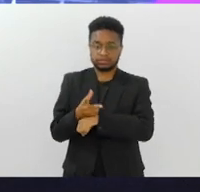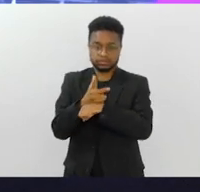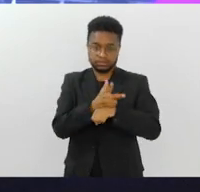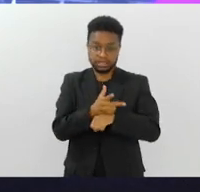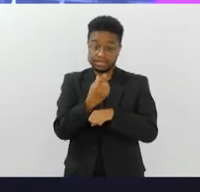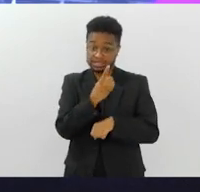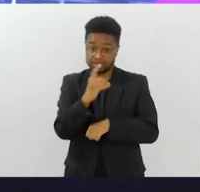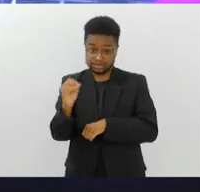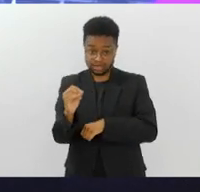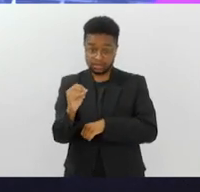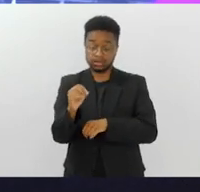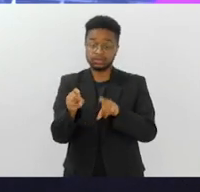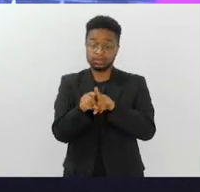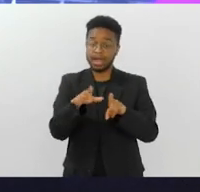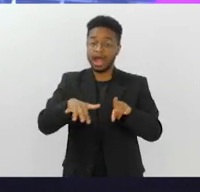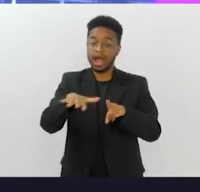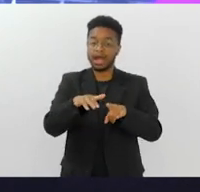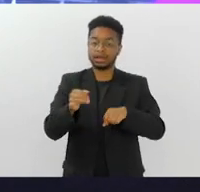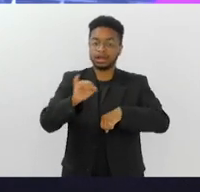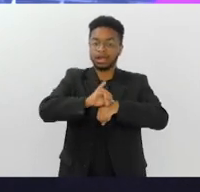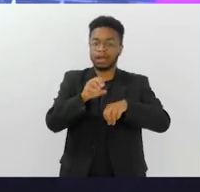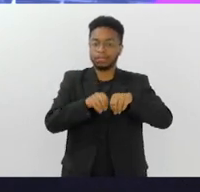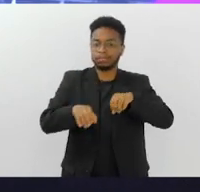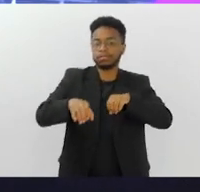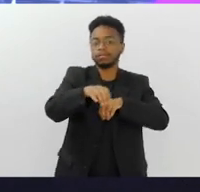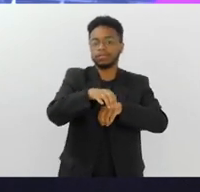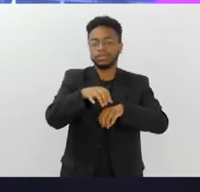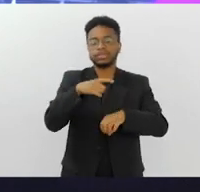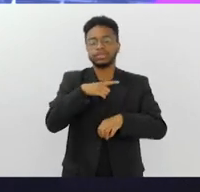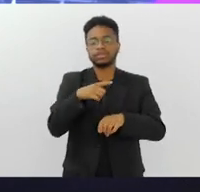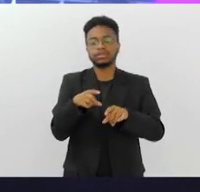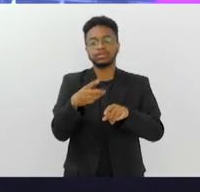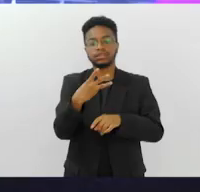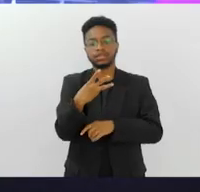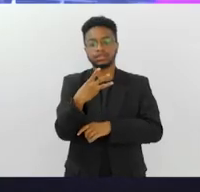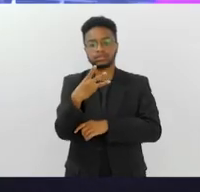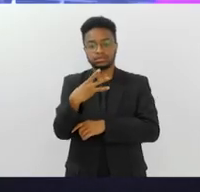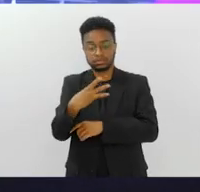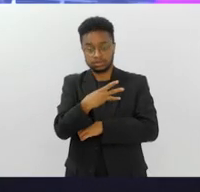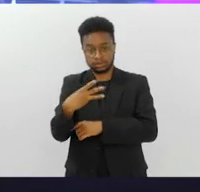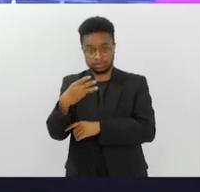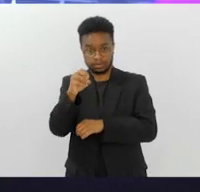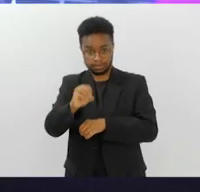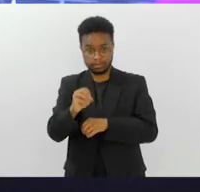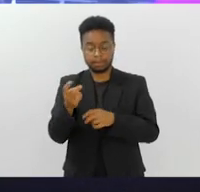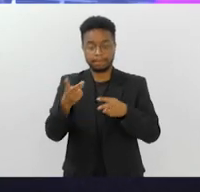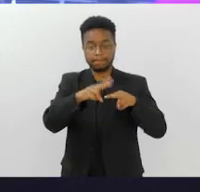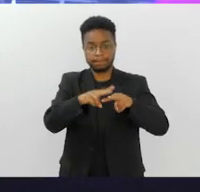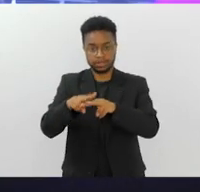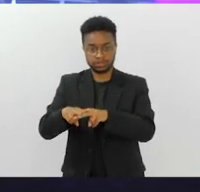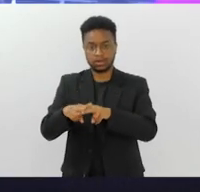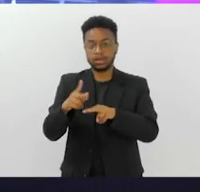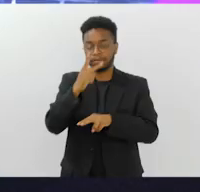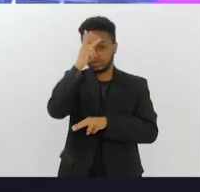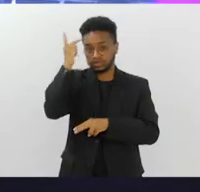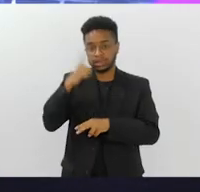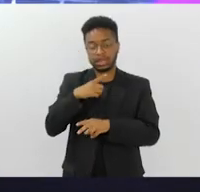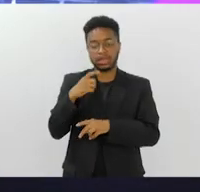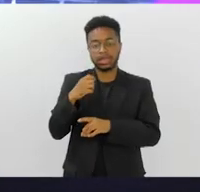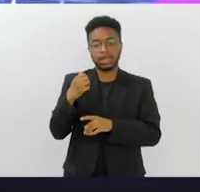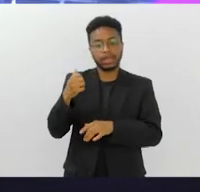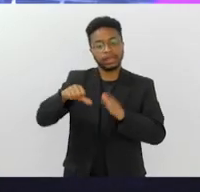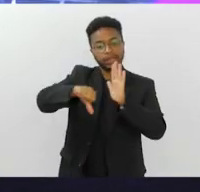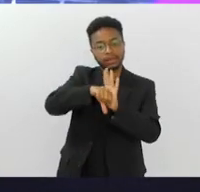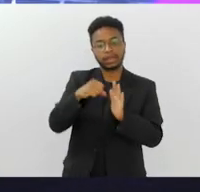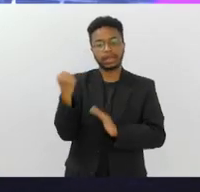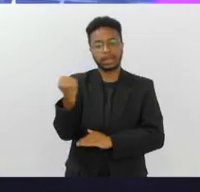e só só na Região Metropolitana e são 330 prisões de pessoas com crimes graves feminicídio